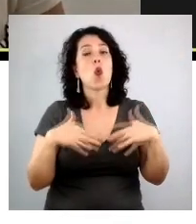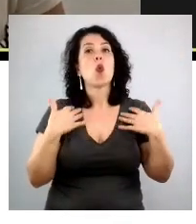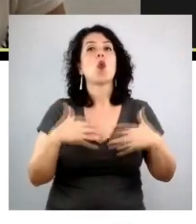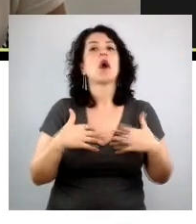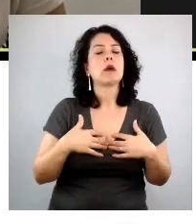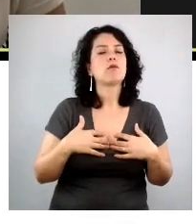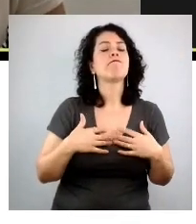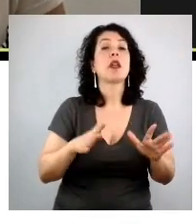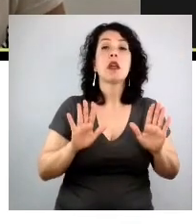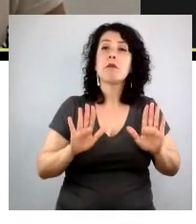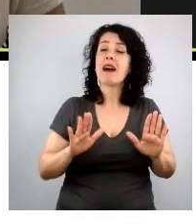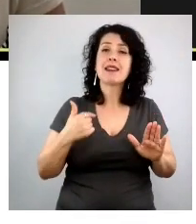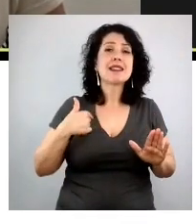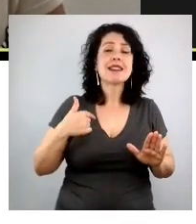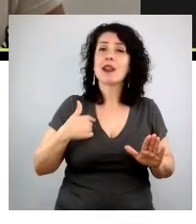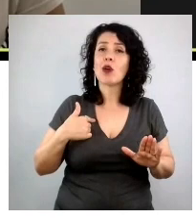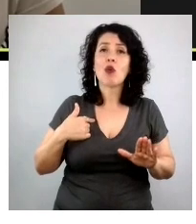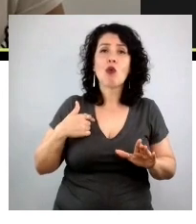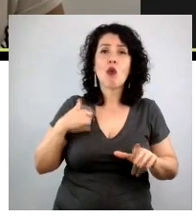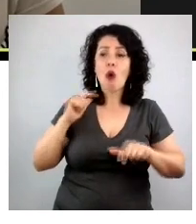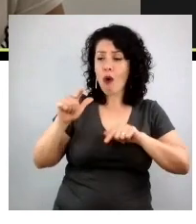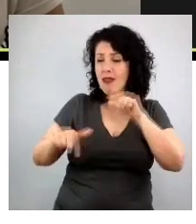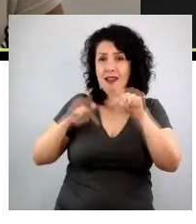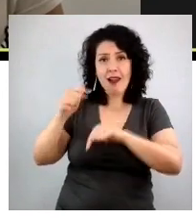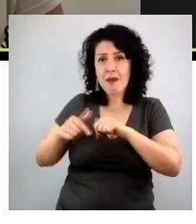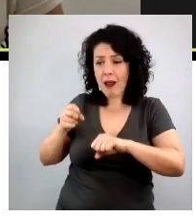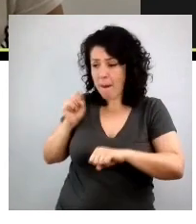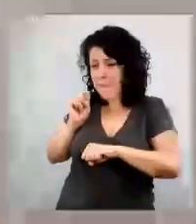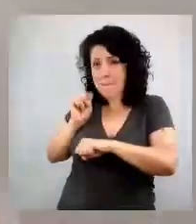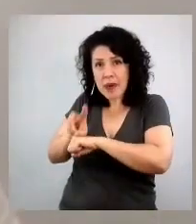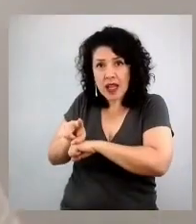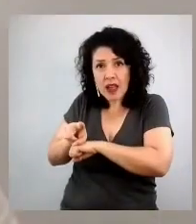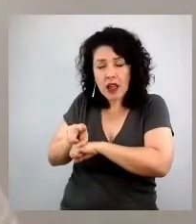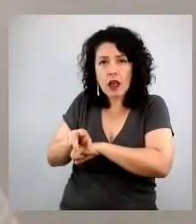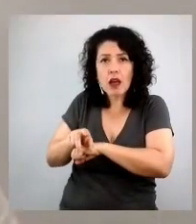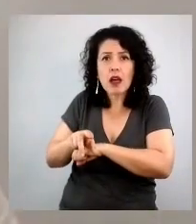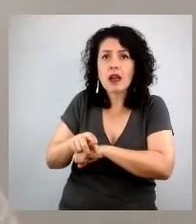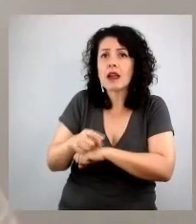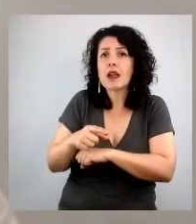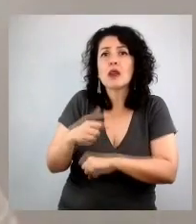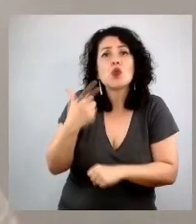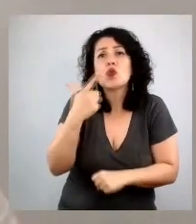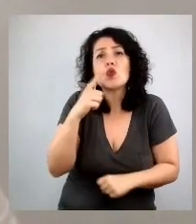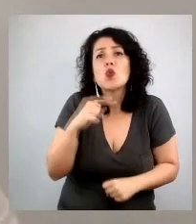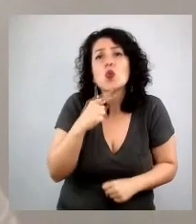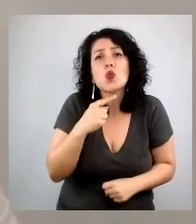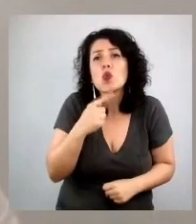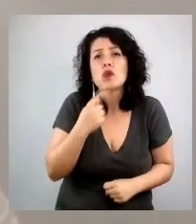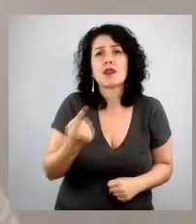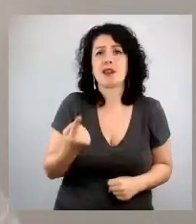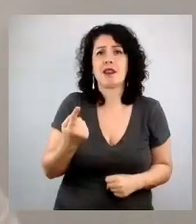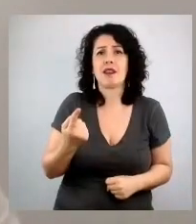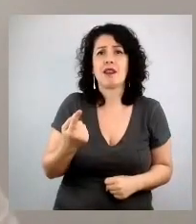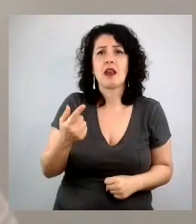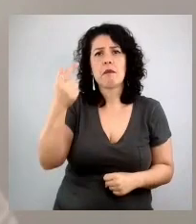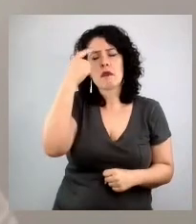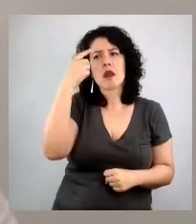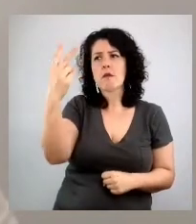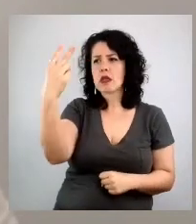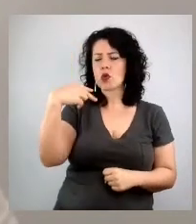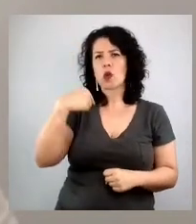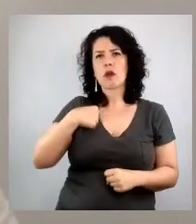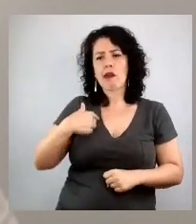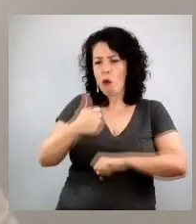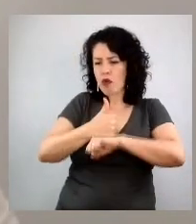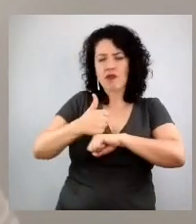não consegui que as pessoas me enxergassem como profissional. Porque o que eu falei, assim, a deficiência vinha primeiro. E nunca tinha